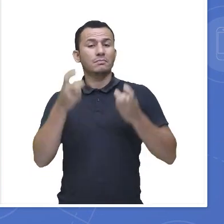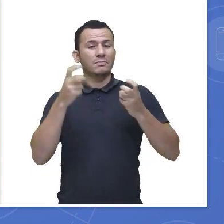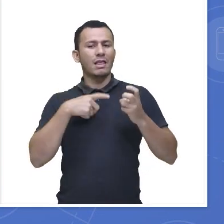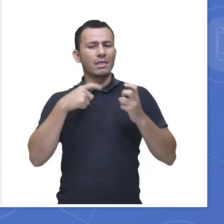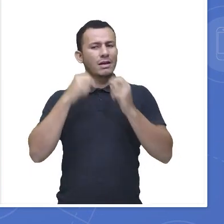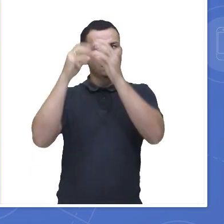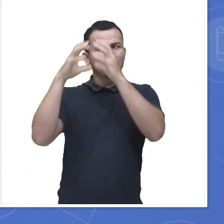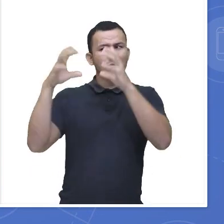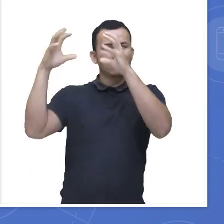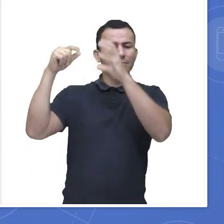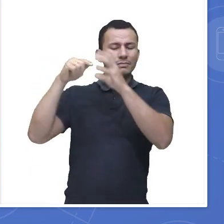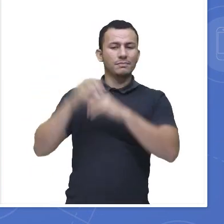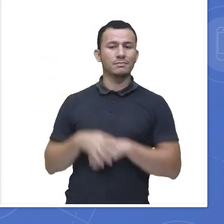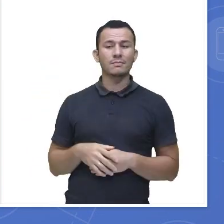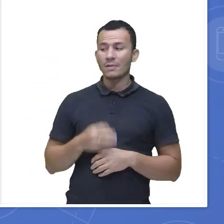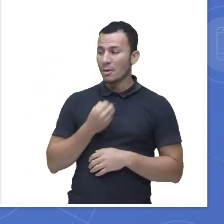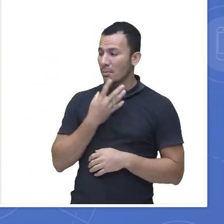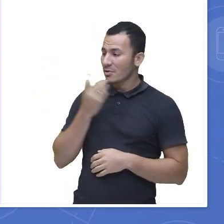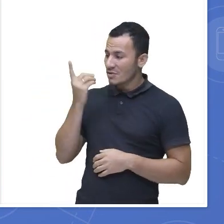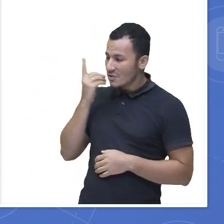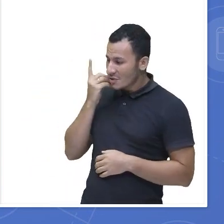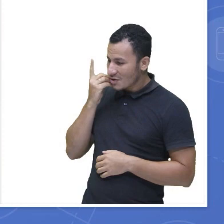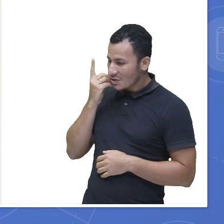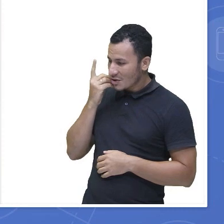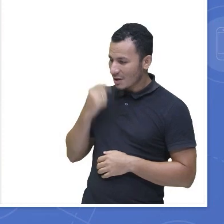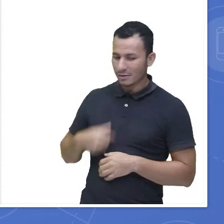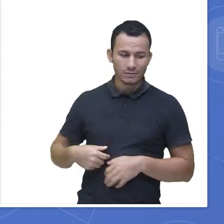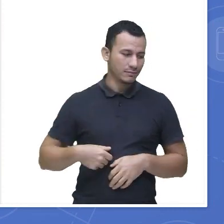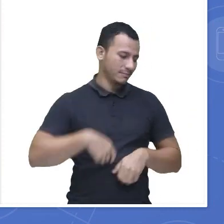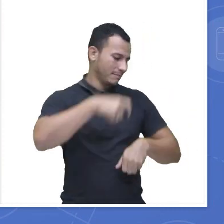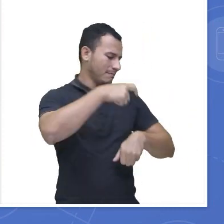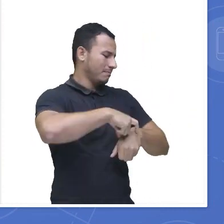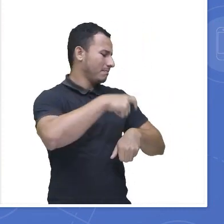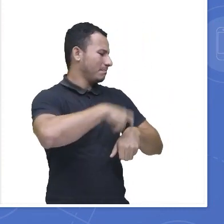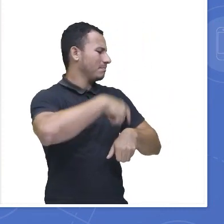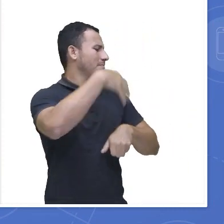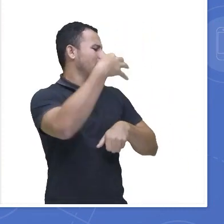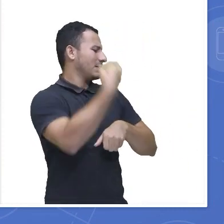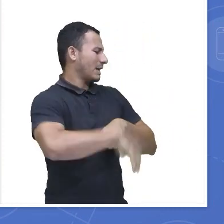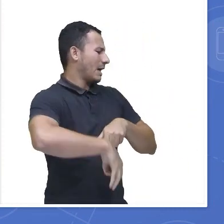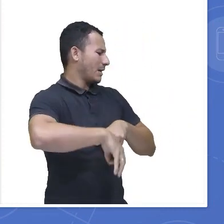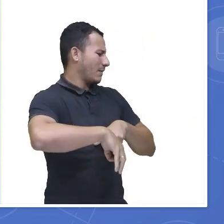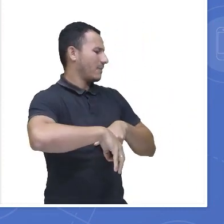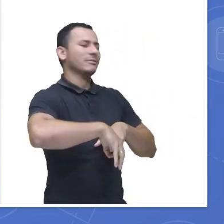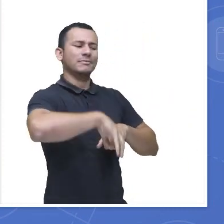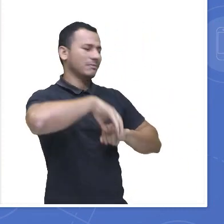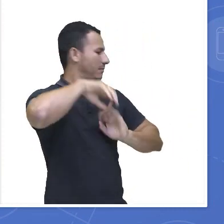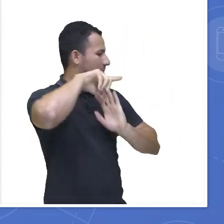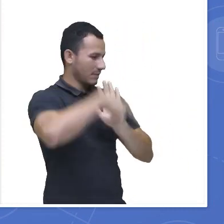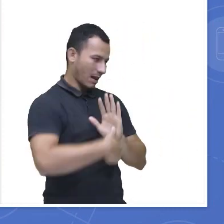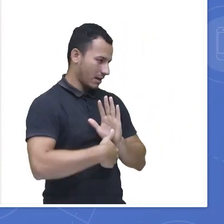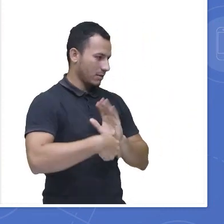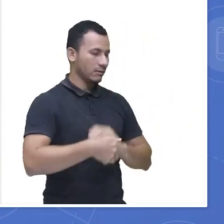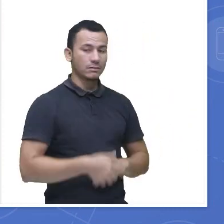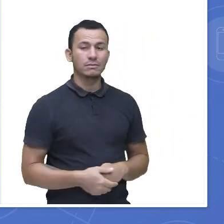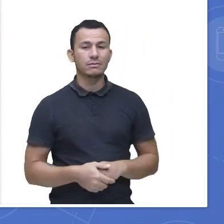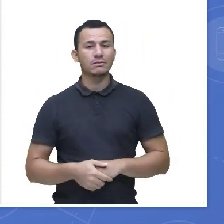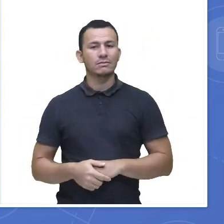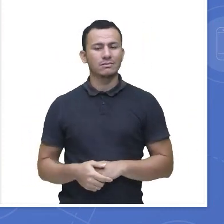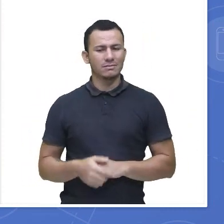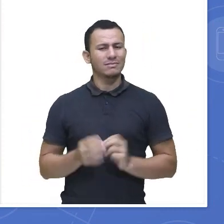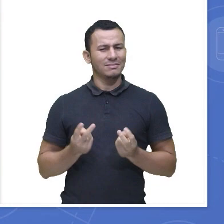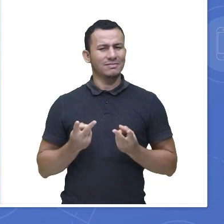texto. Bom dia, João, como sempre, pontualmente atrasado. O que foi que você observou